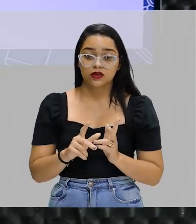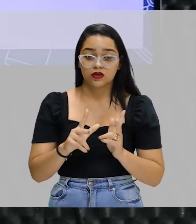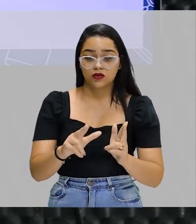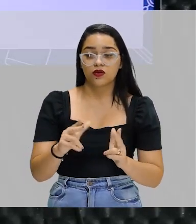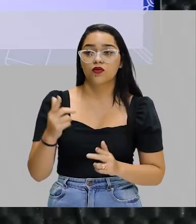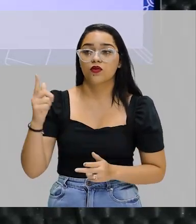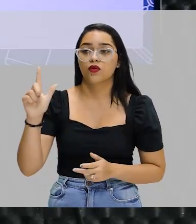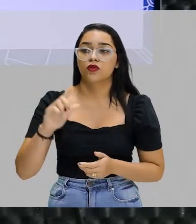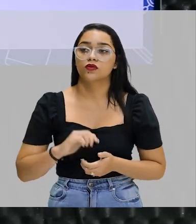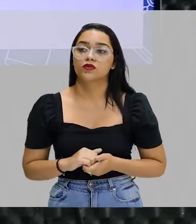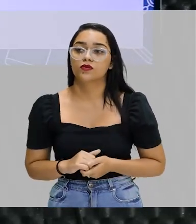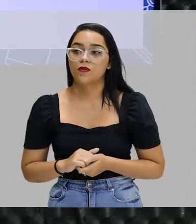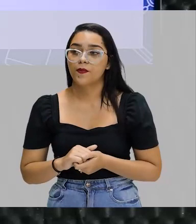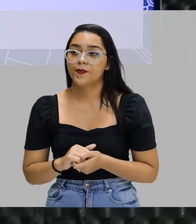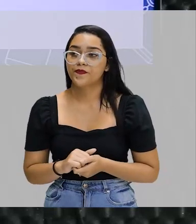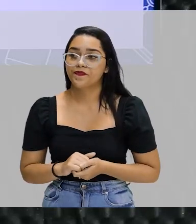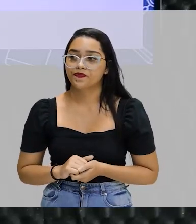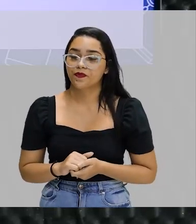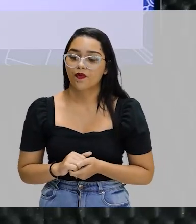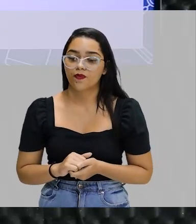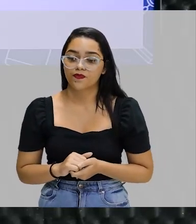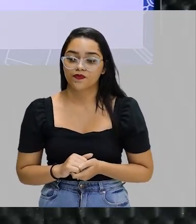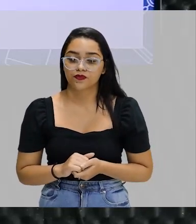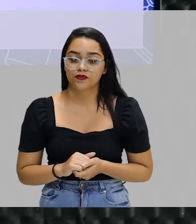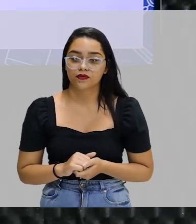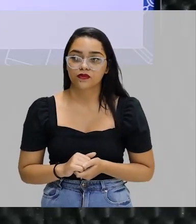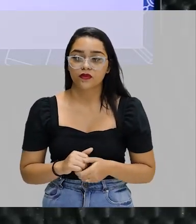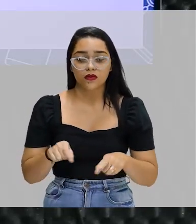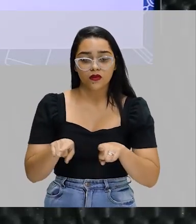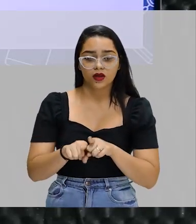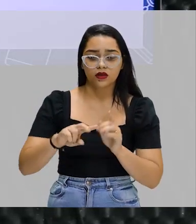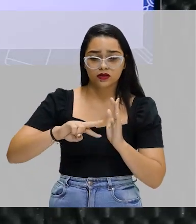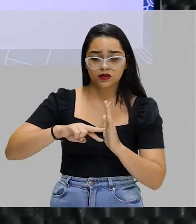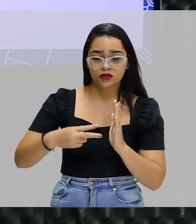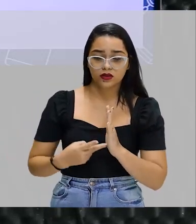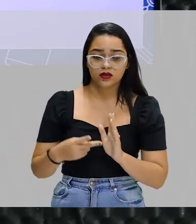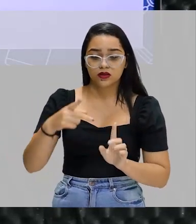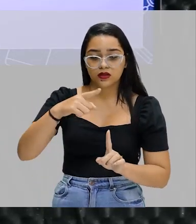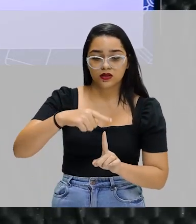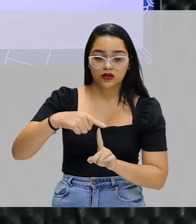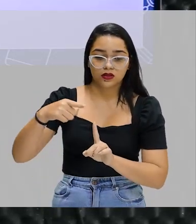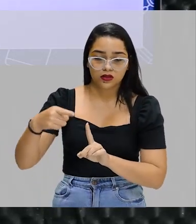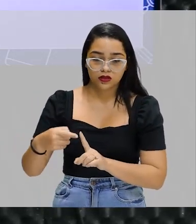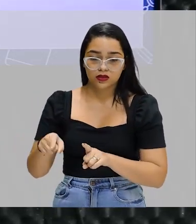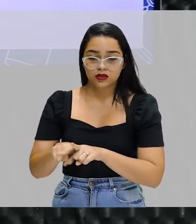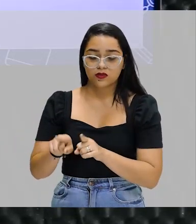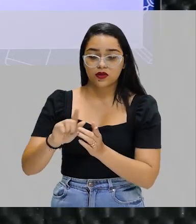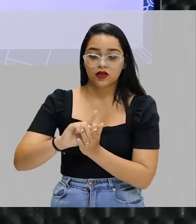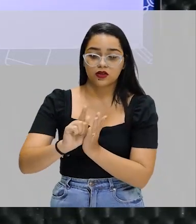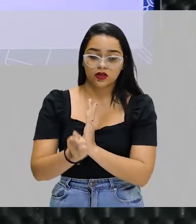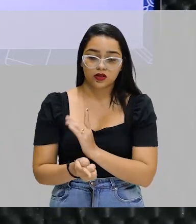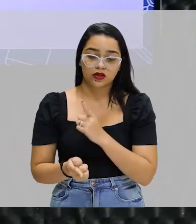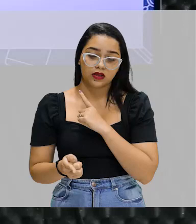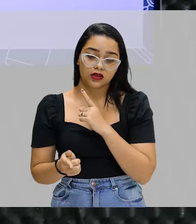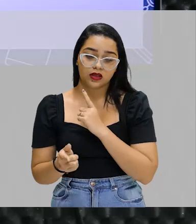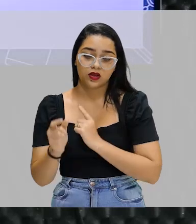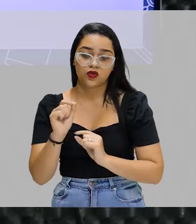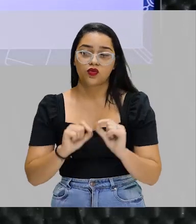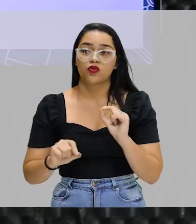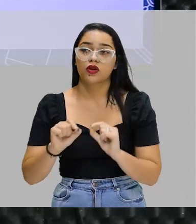verbal. They are classified into genres, quer dizer, eles são classificados em gêneros a partir